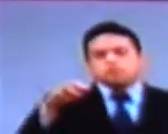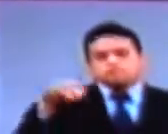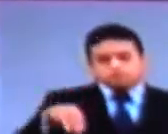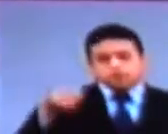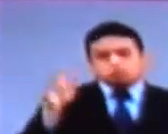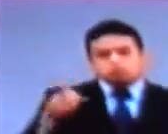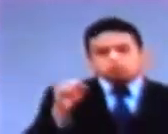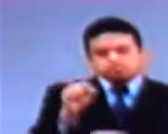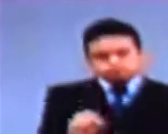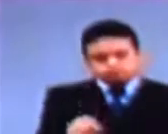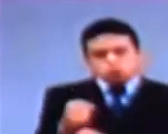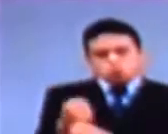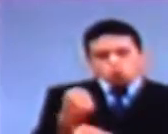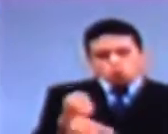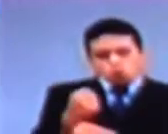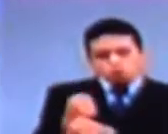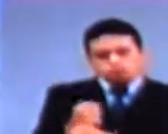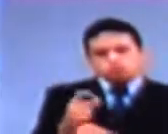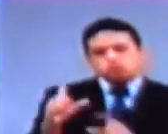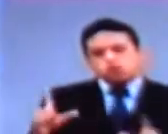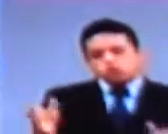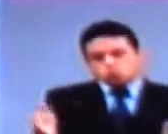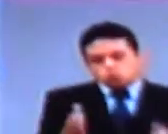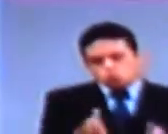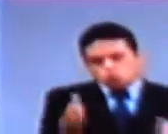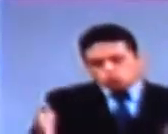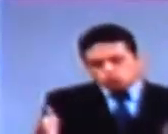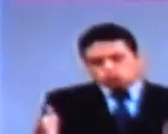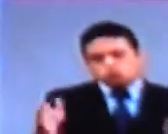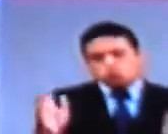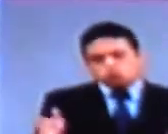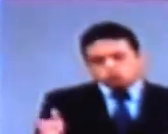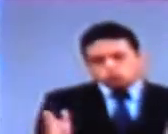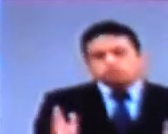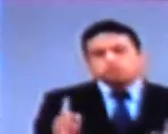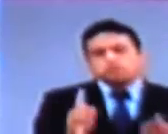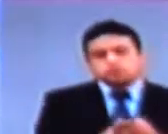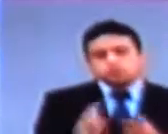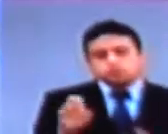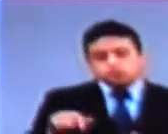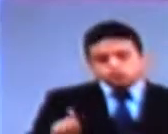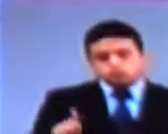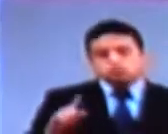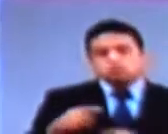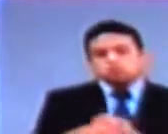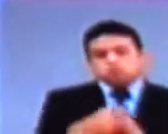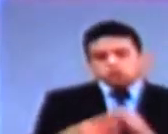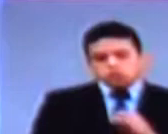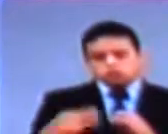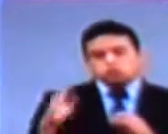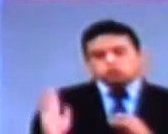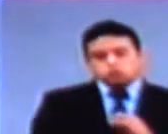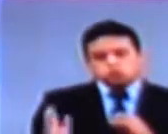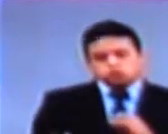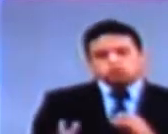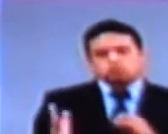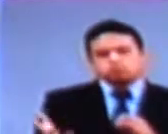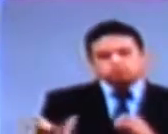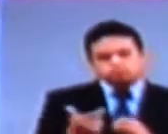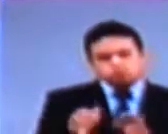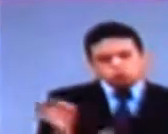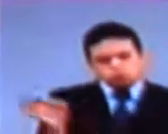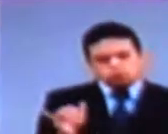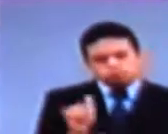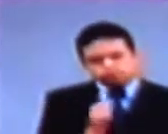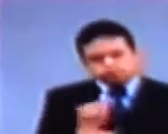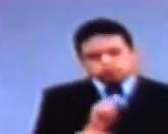primeira interdição, a cidade já foi diminuída para menos de 300, os engenheiros da CAGES foram formidáveis com a